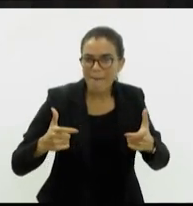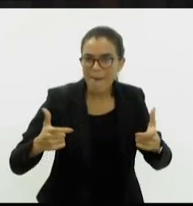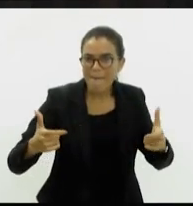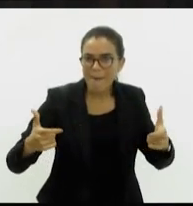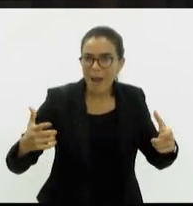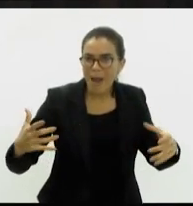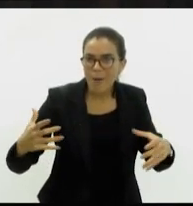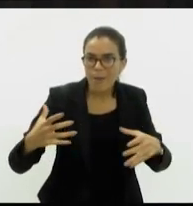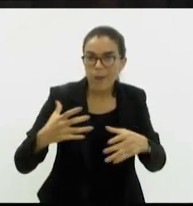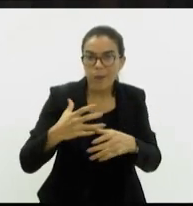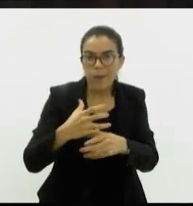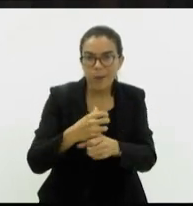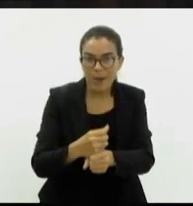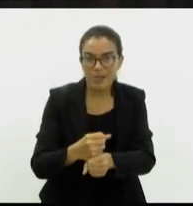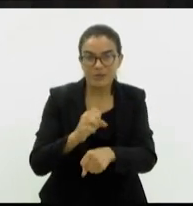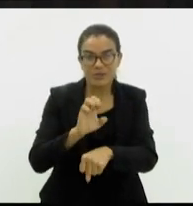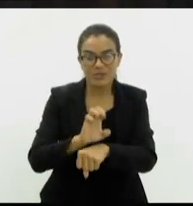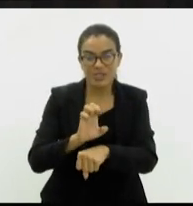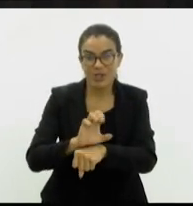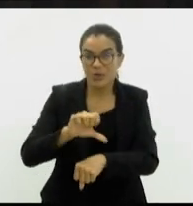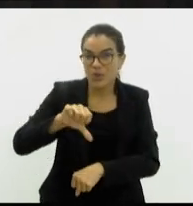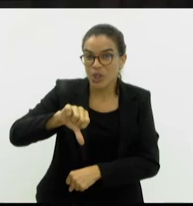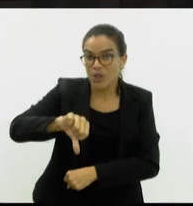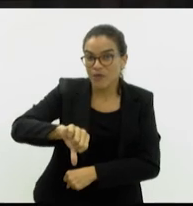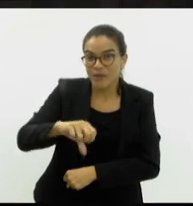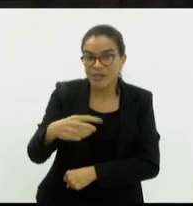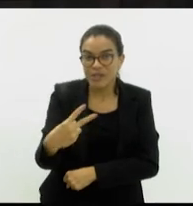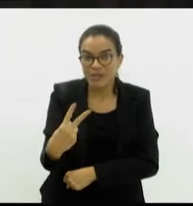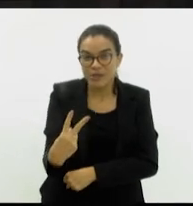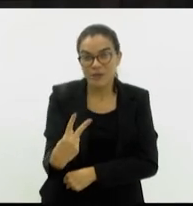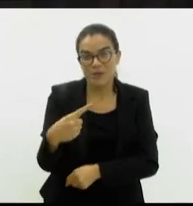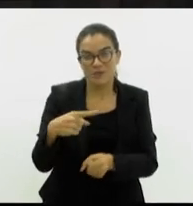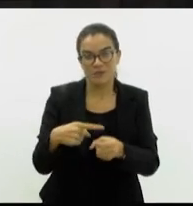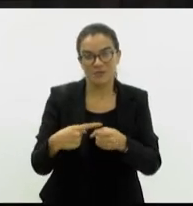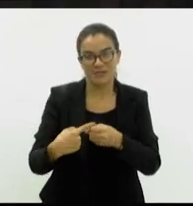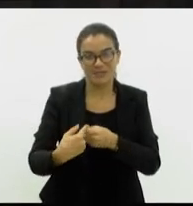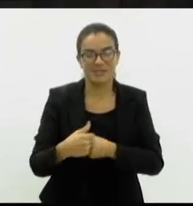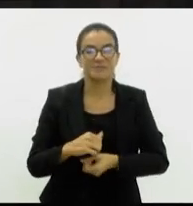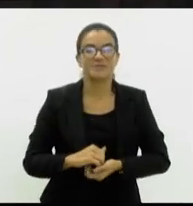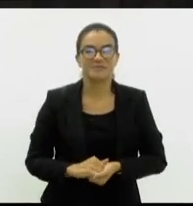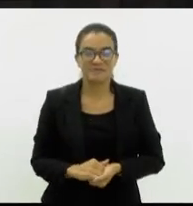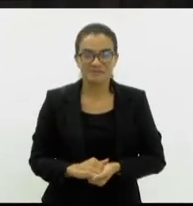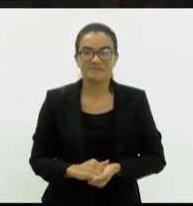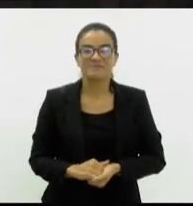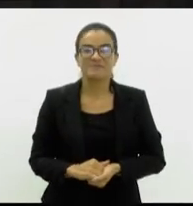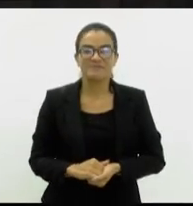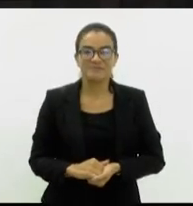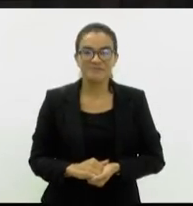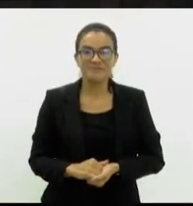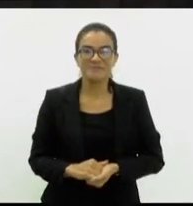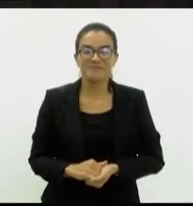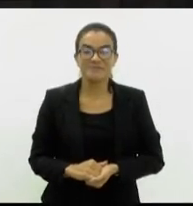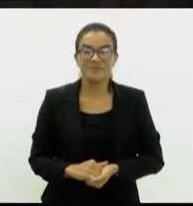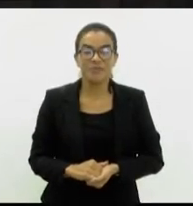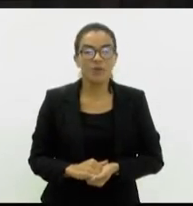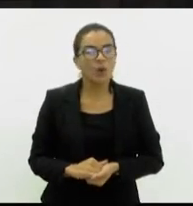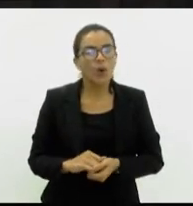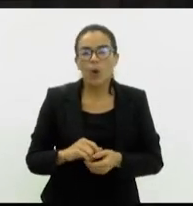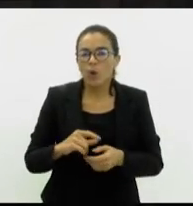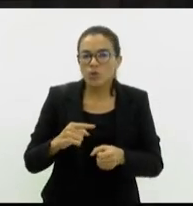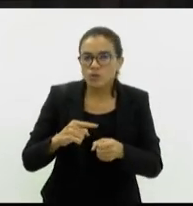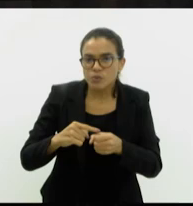no nosso Estado do Rio de Janeiro 92 municípios os números de